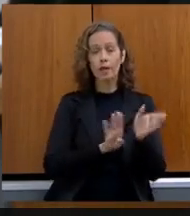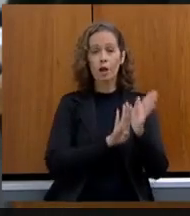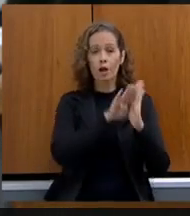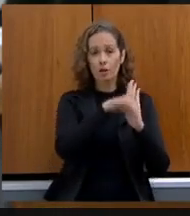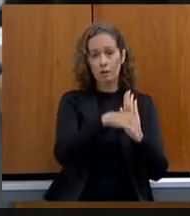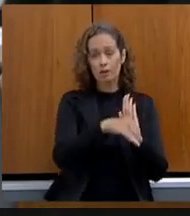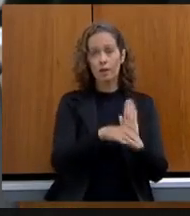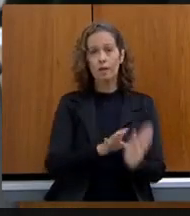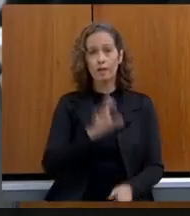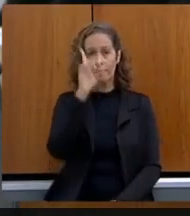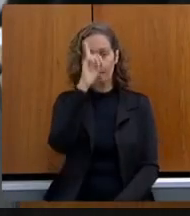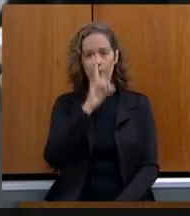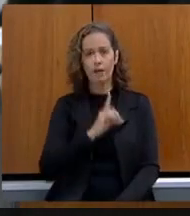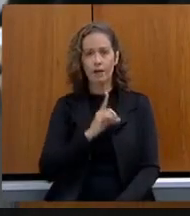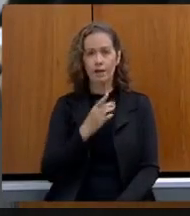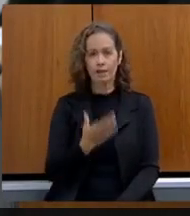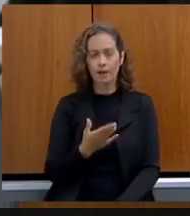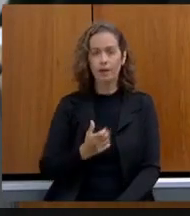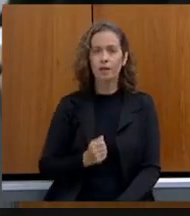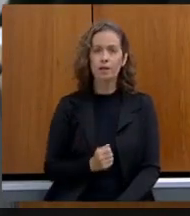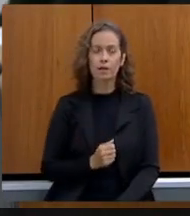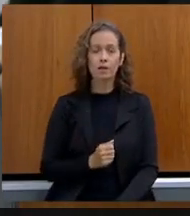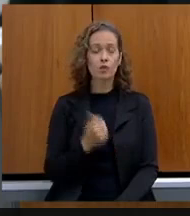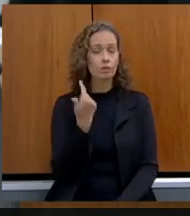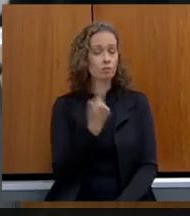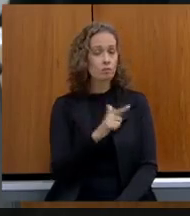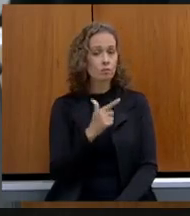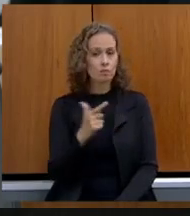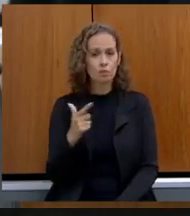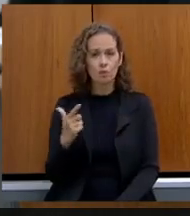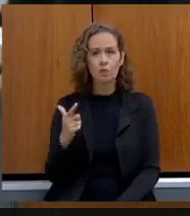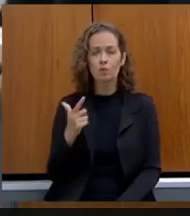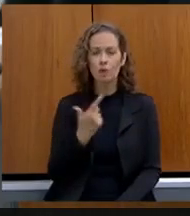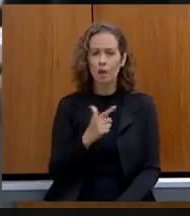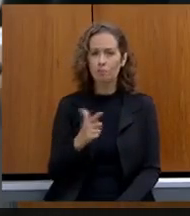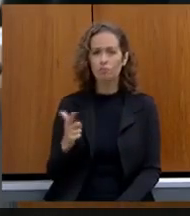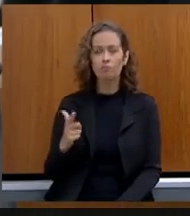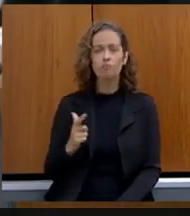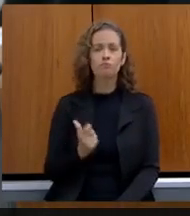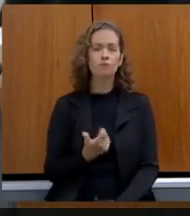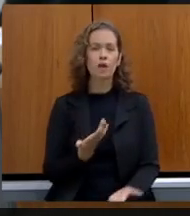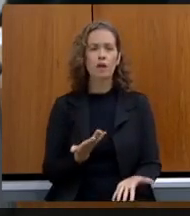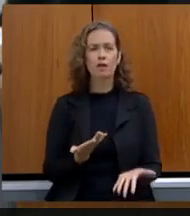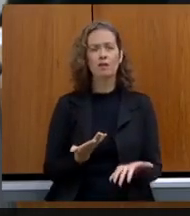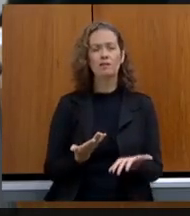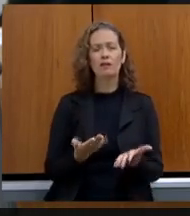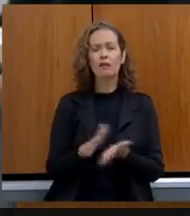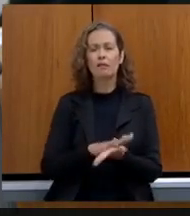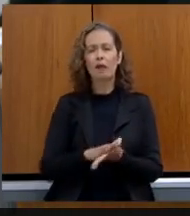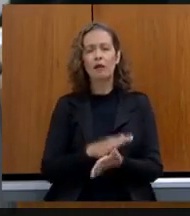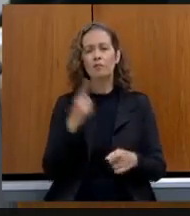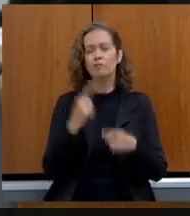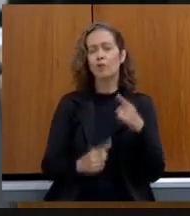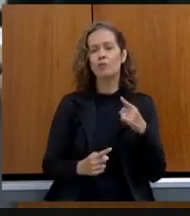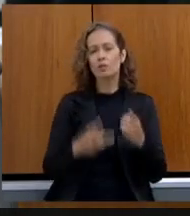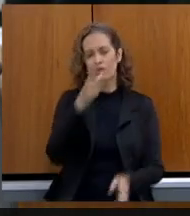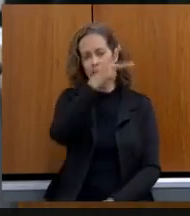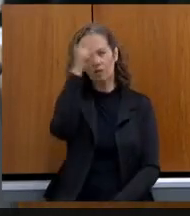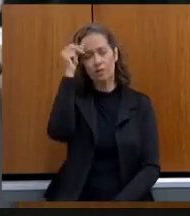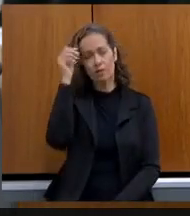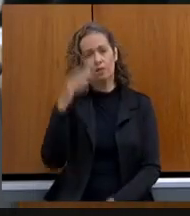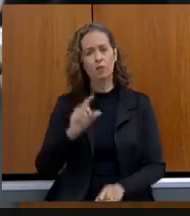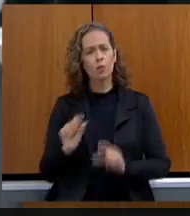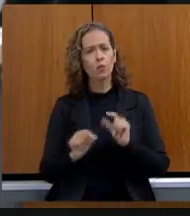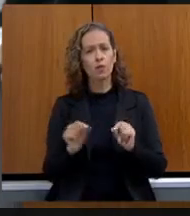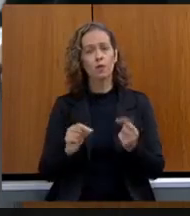restrição desculpa aí tá escrito onde a restrição é onde não há restrição da prefeitura né onde o Prefeito Não se manifestou